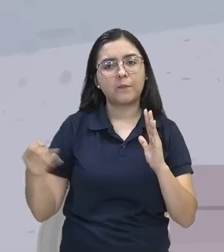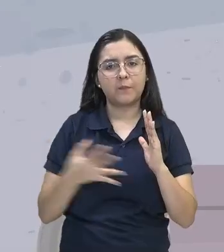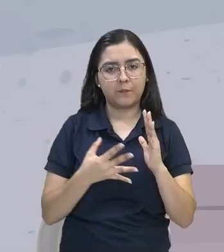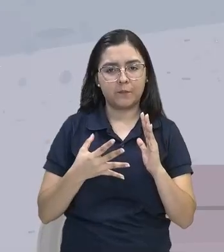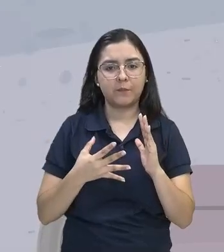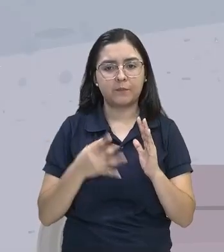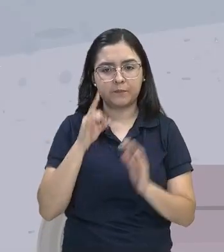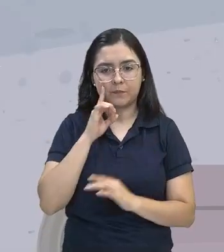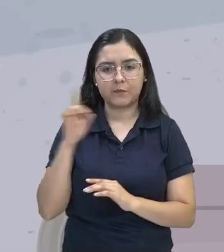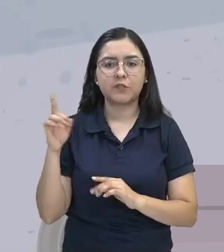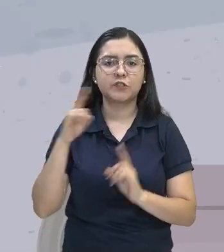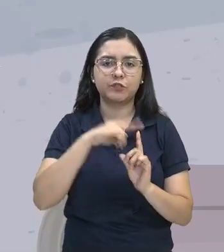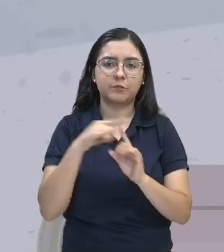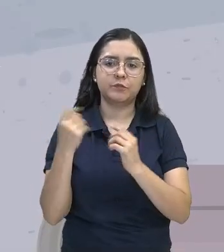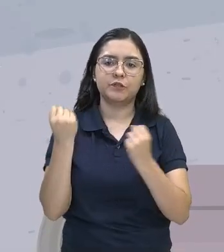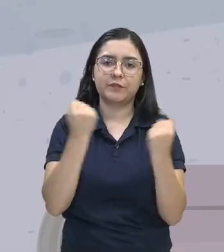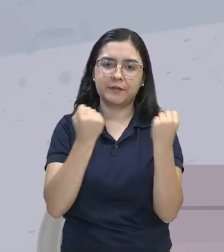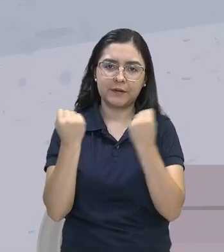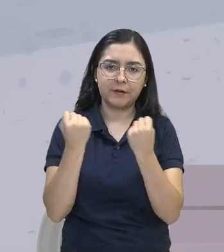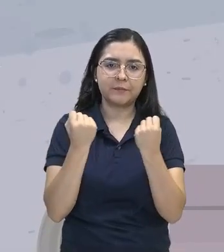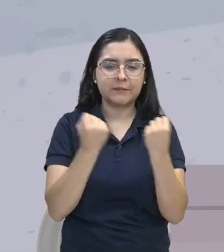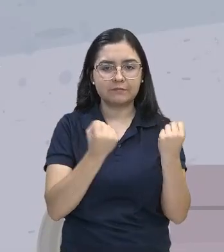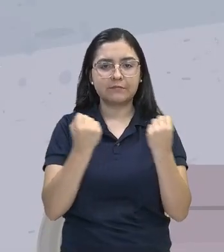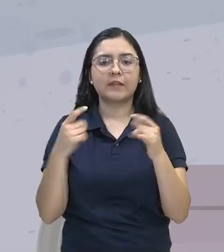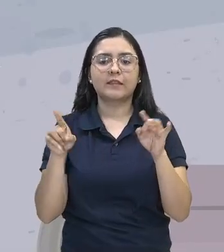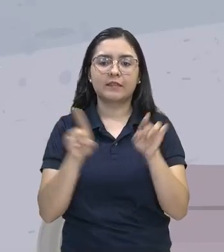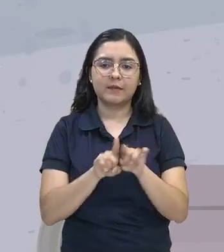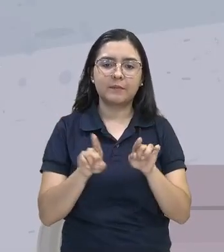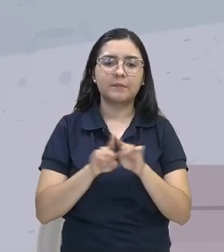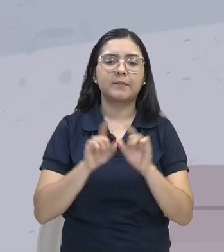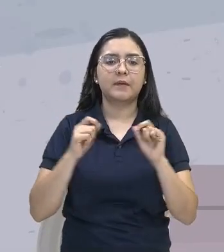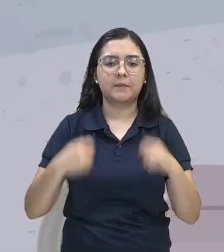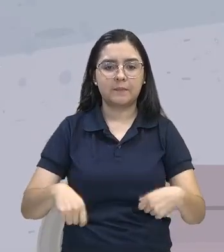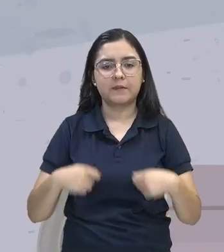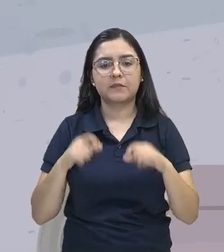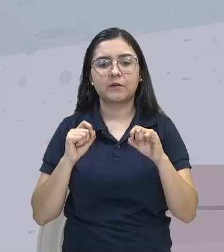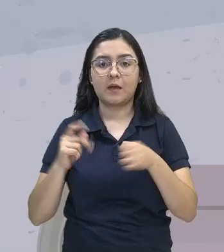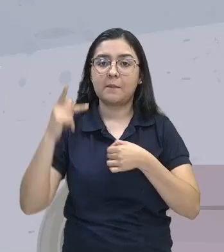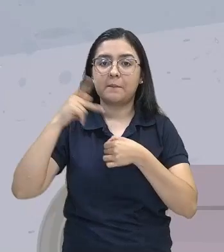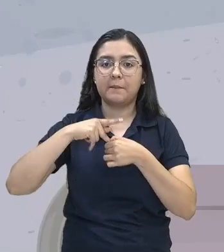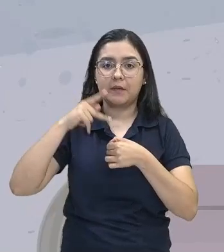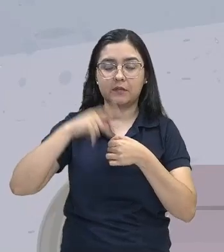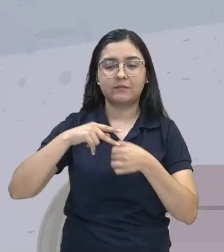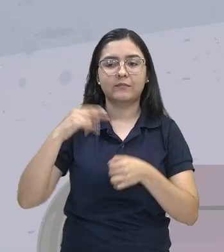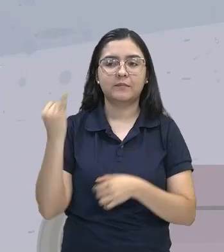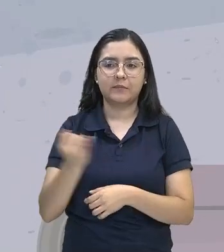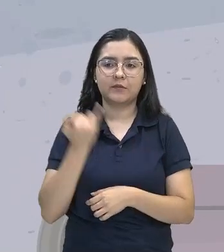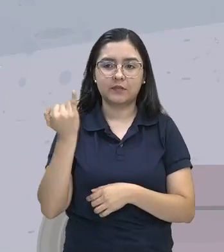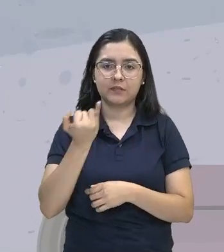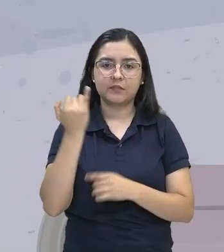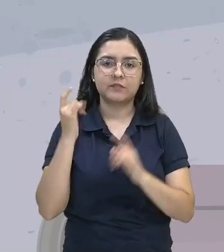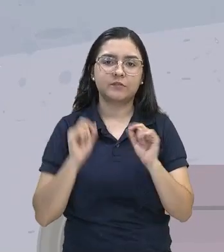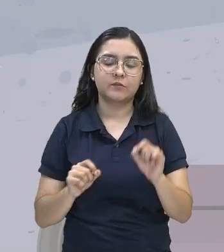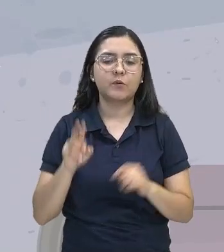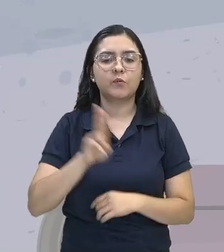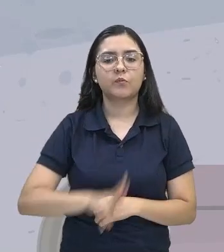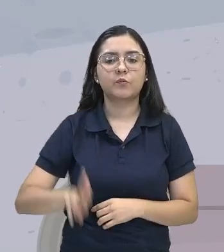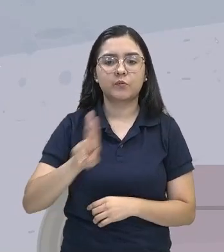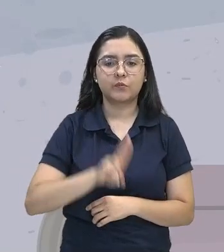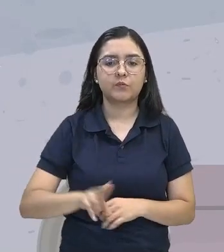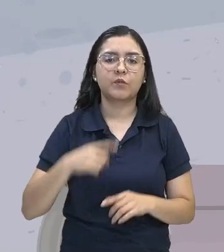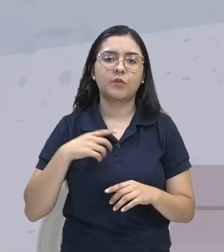de automóveis de locomoção, também é derivada do petróleo e vai ser essencial também a utilização de novos